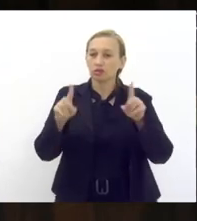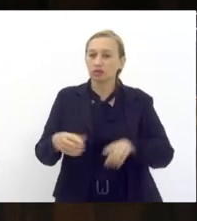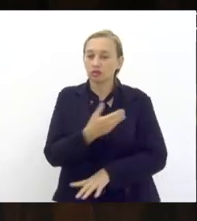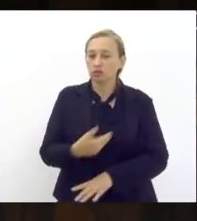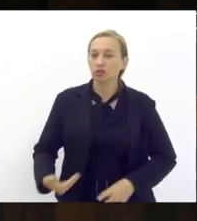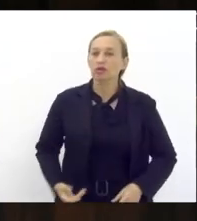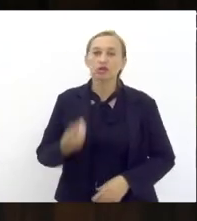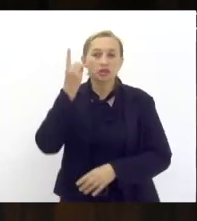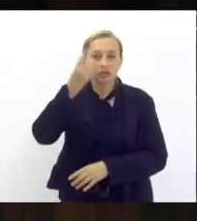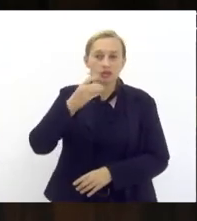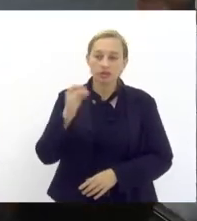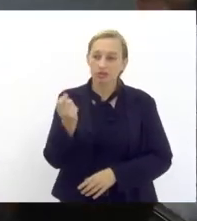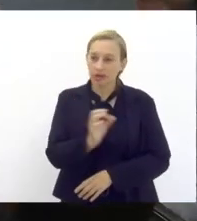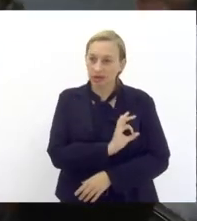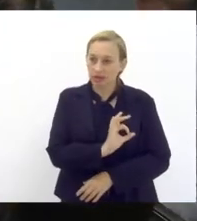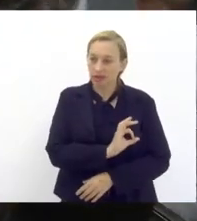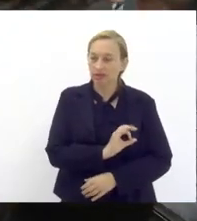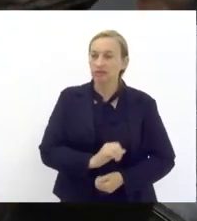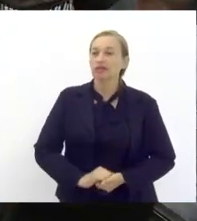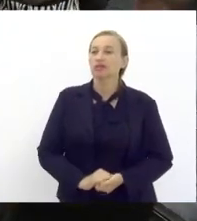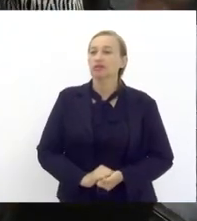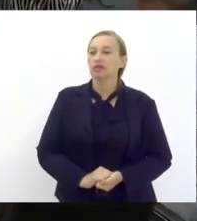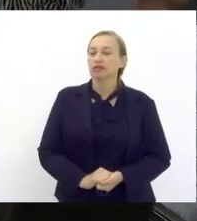a deputada Marta Rocha.